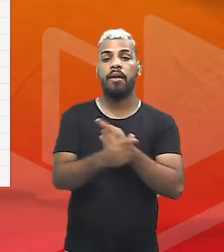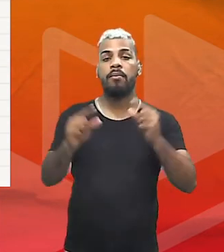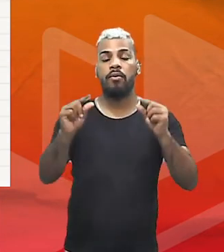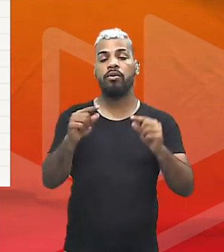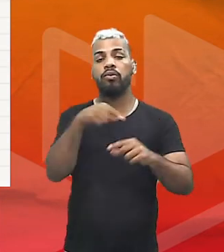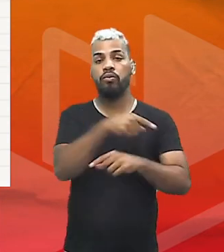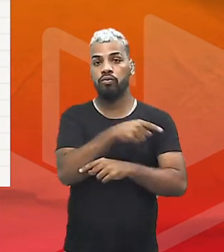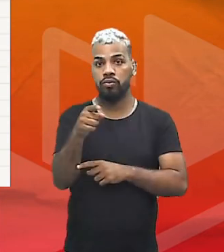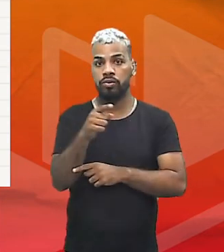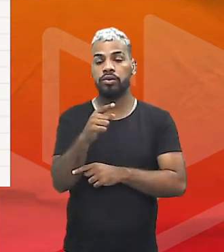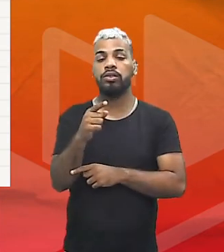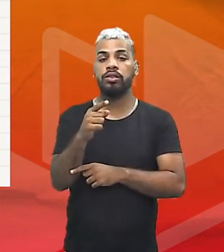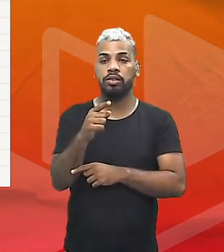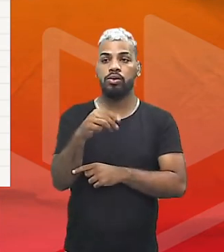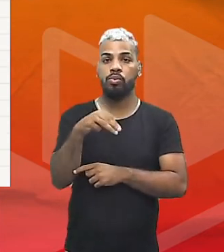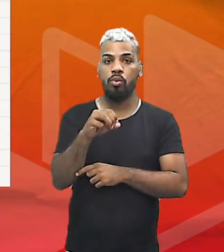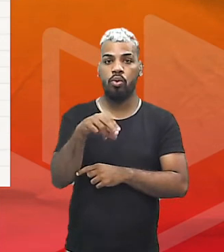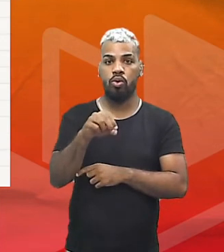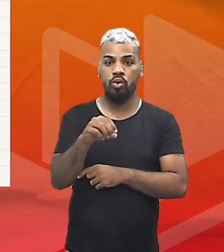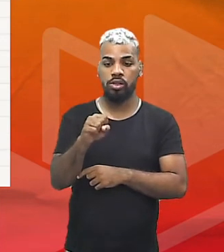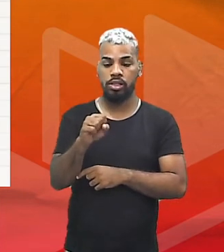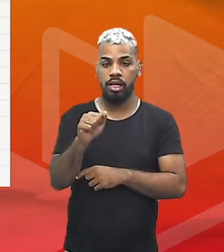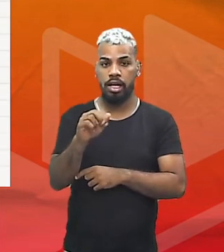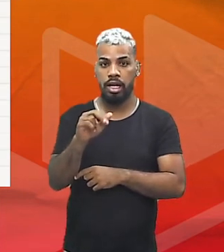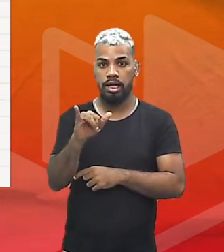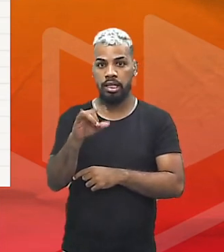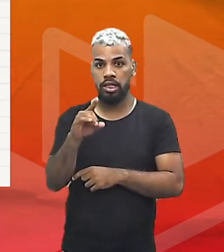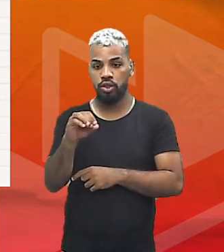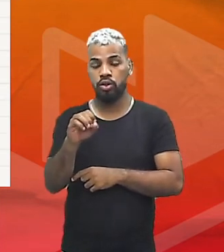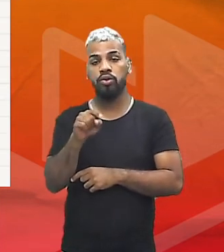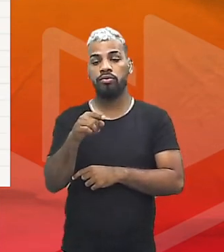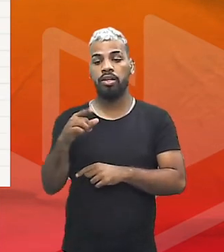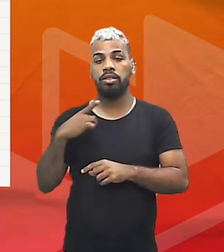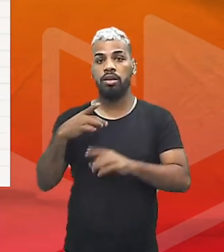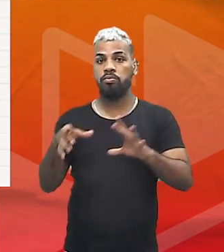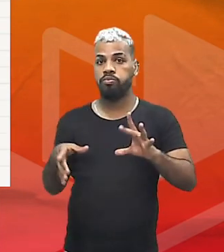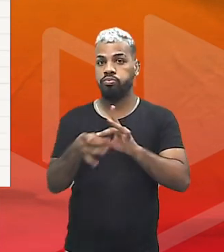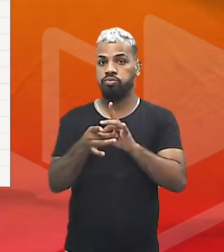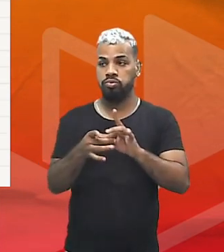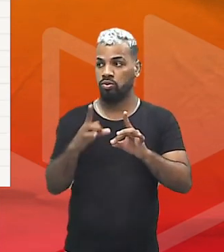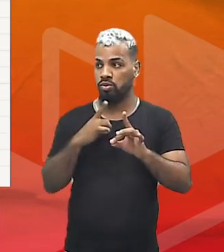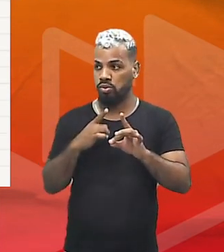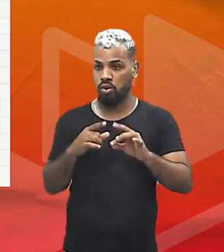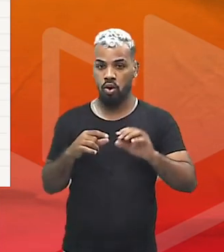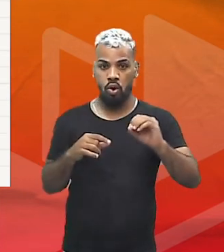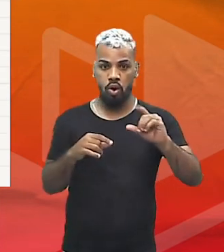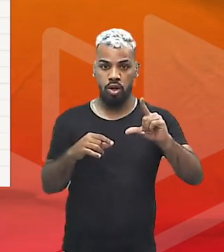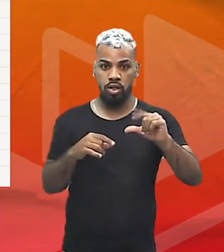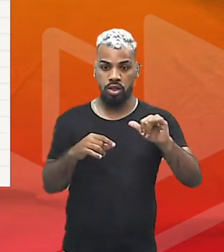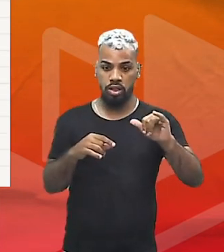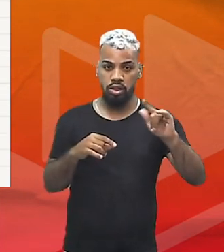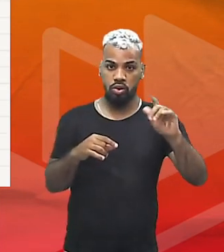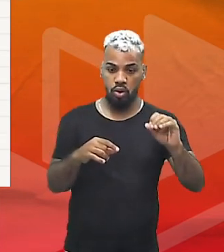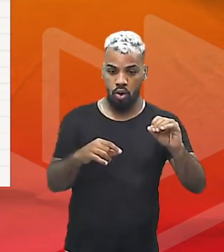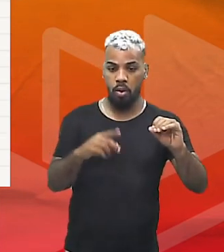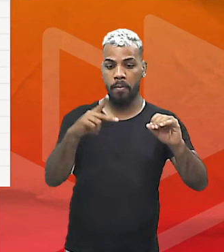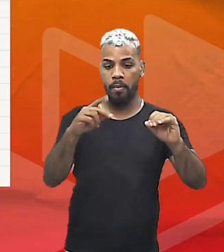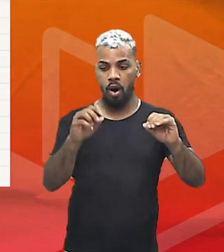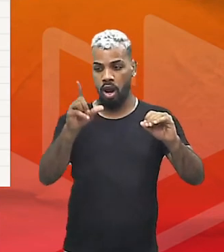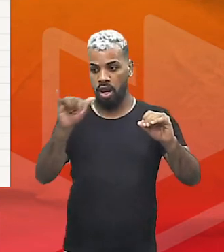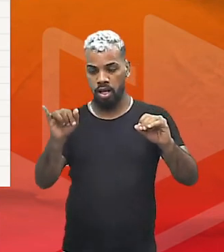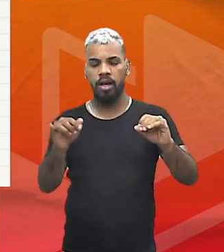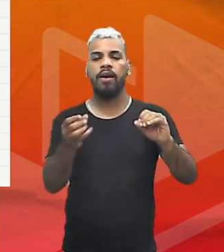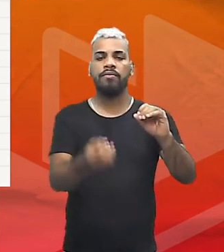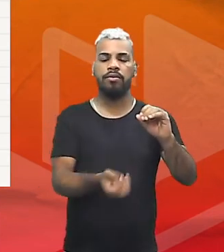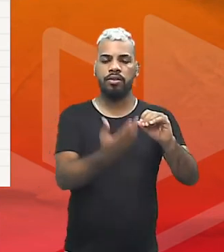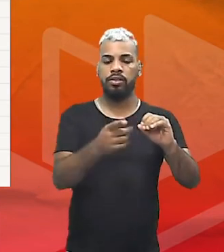você pega esses monossacarídeos e começa a unir Você vai formar os amigos e os Poli se você